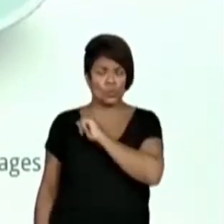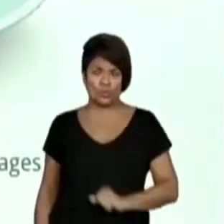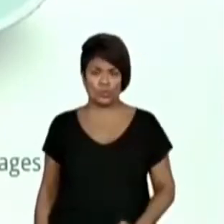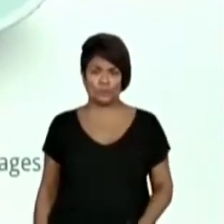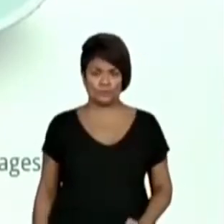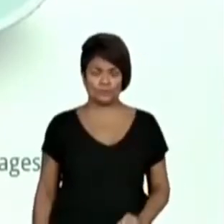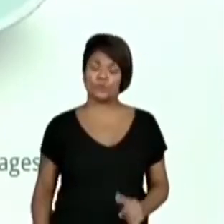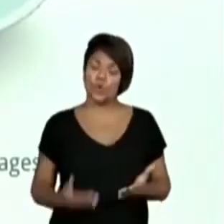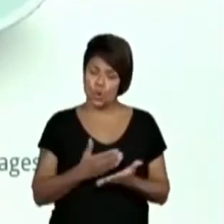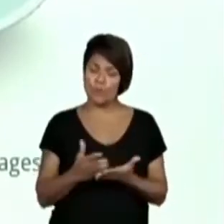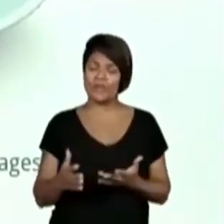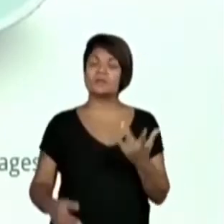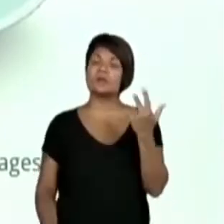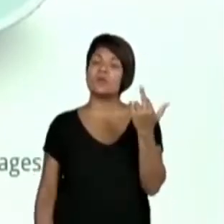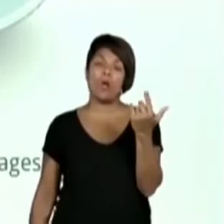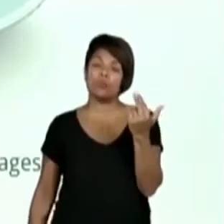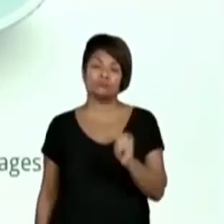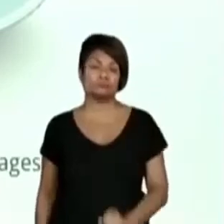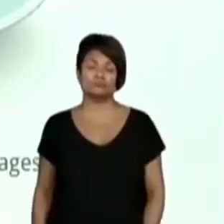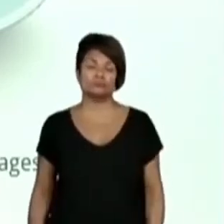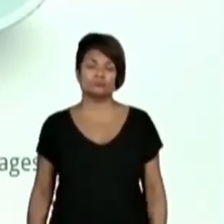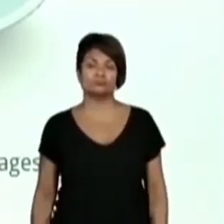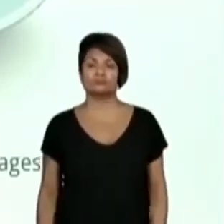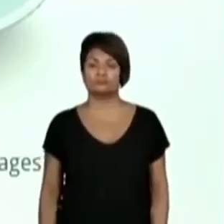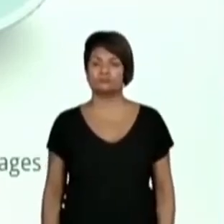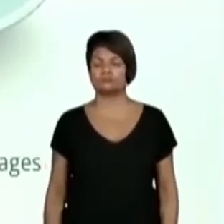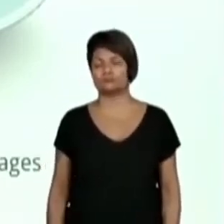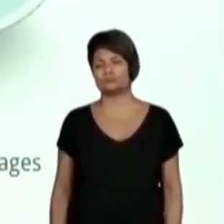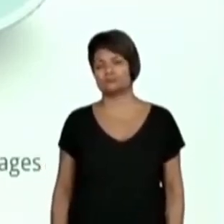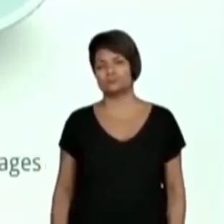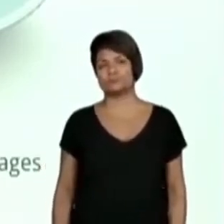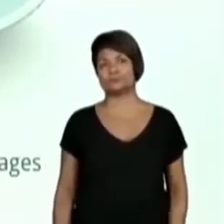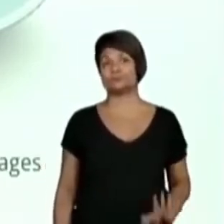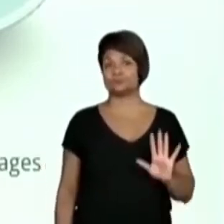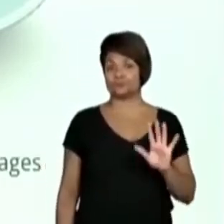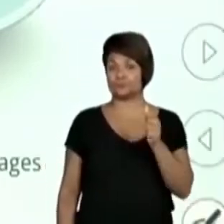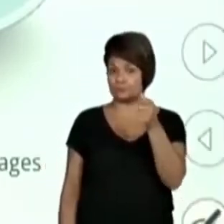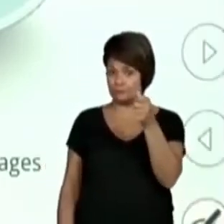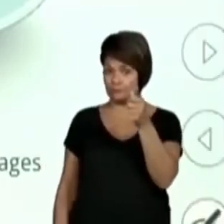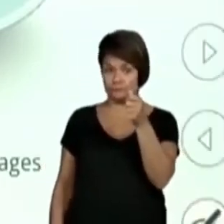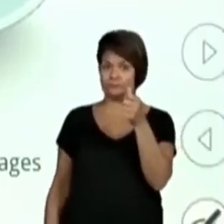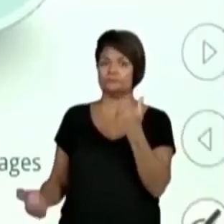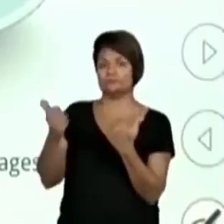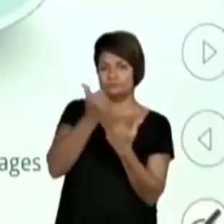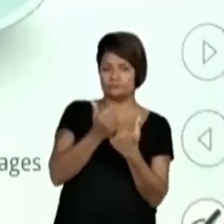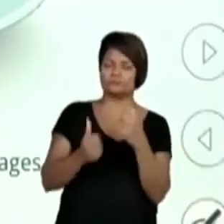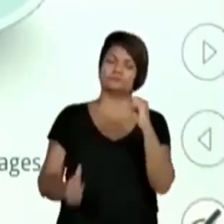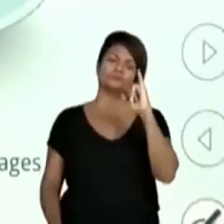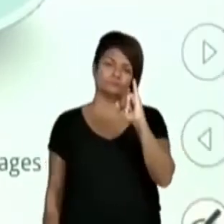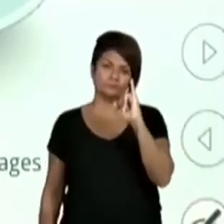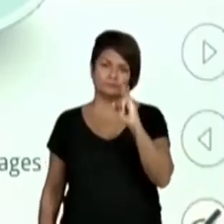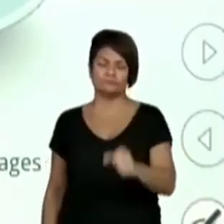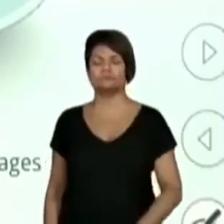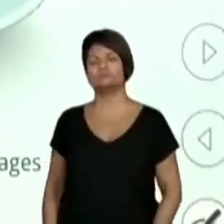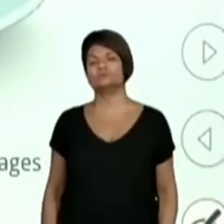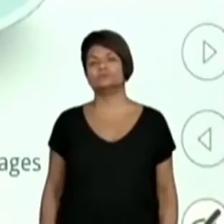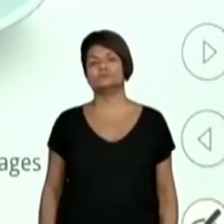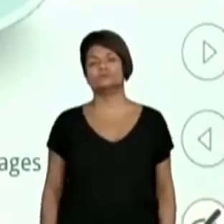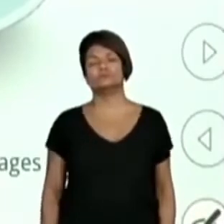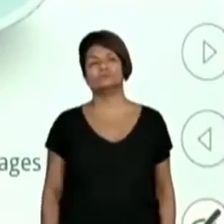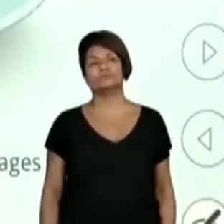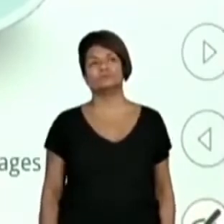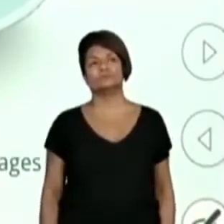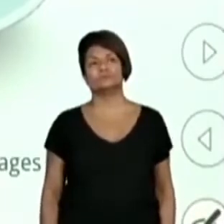e sonoridades da palavra frango, para escrever frito. Mas ao invés do A, eu vou ter o